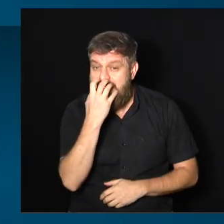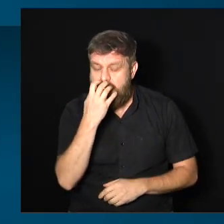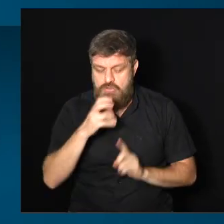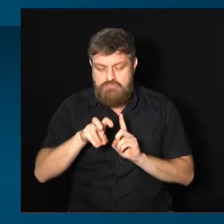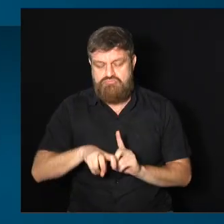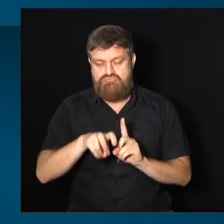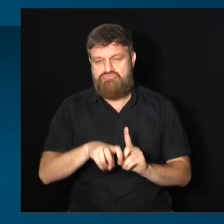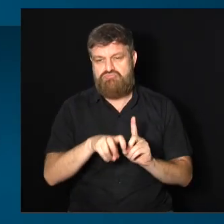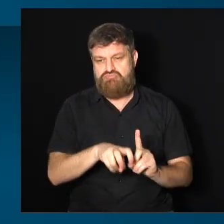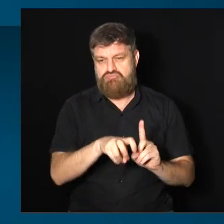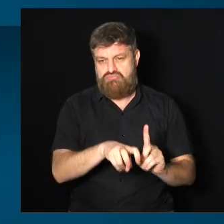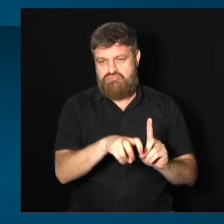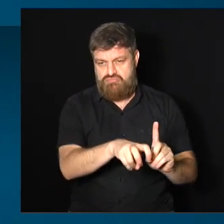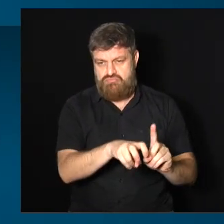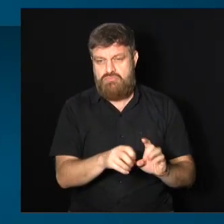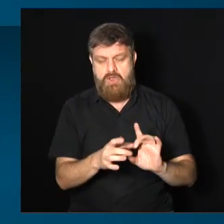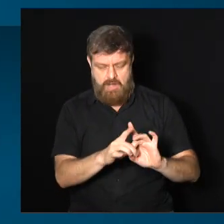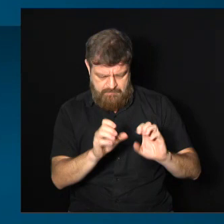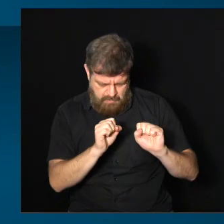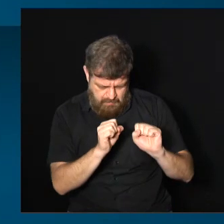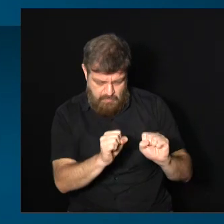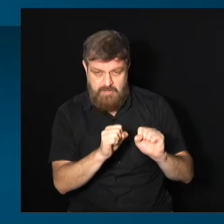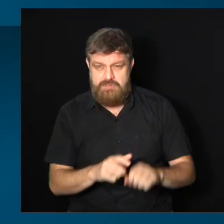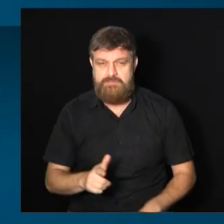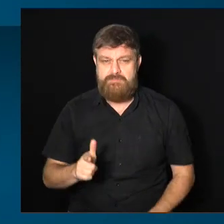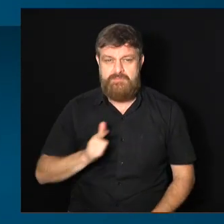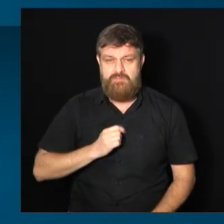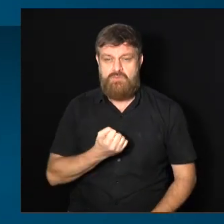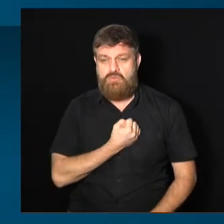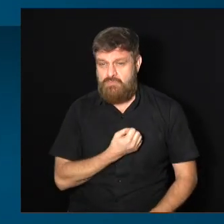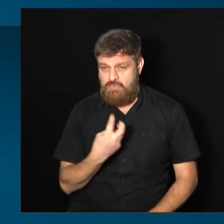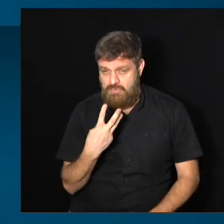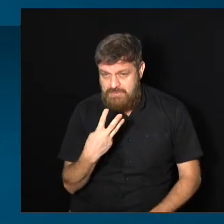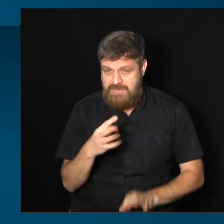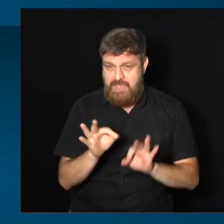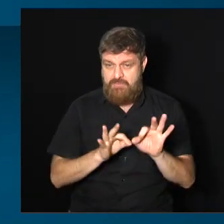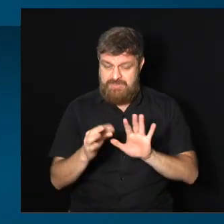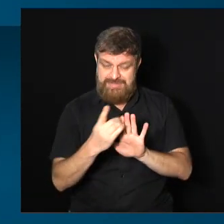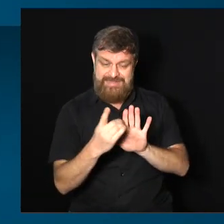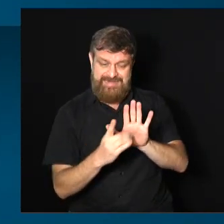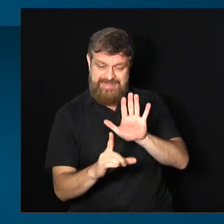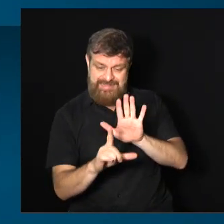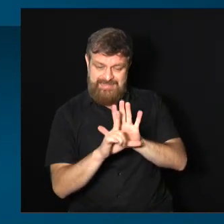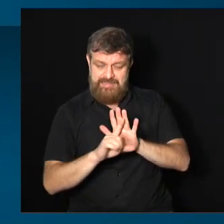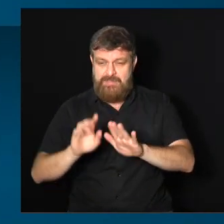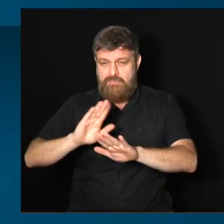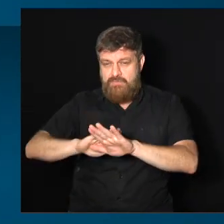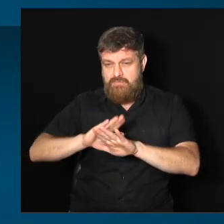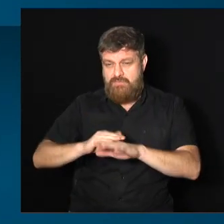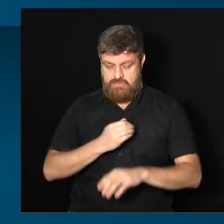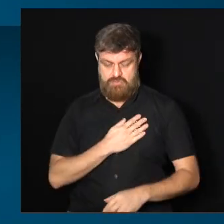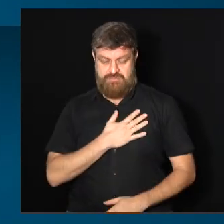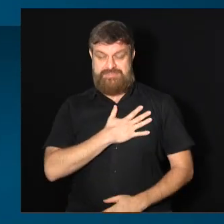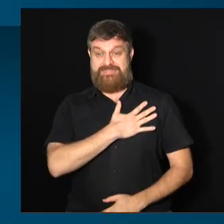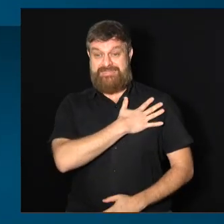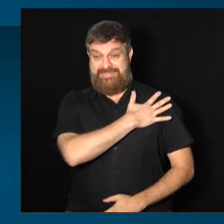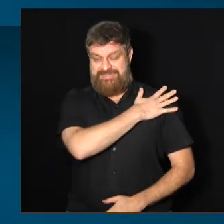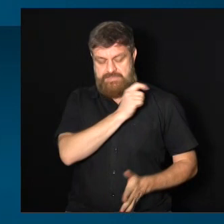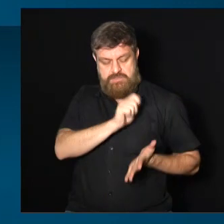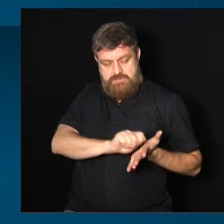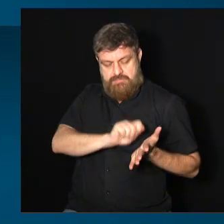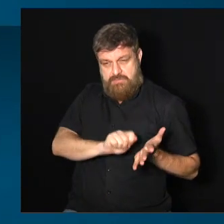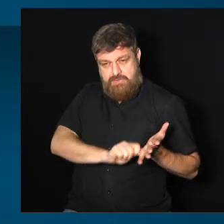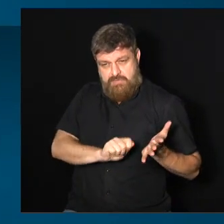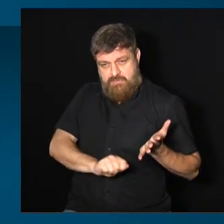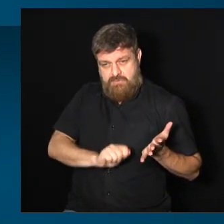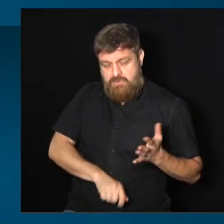devidamente acompanhados. O item 3 é o projeto de decreto legislativo de autoria do vereador Tenente Santini, que concede